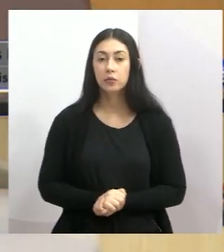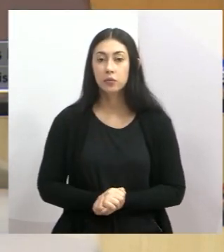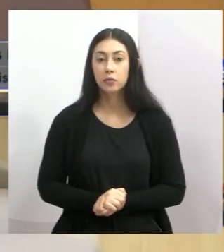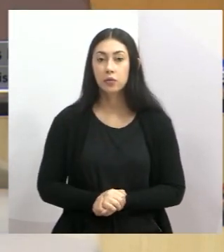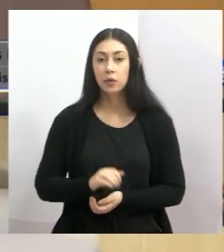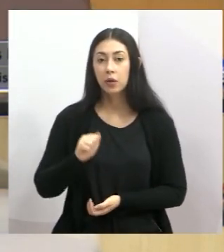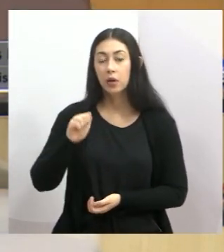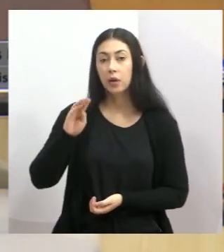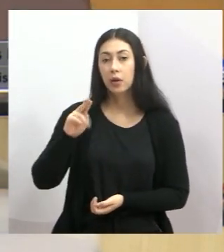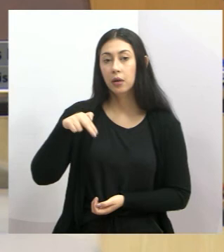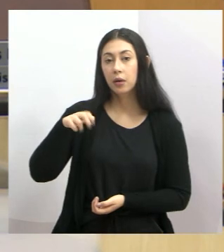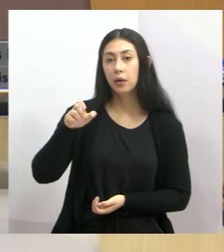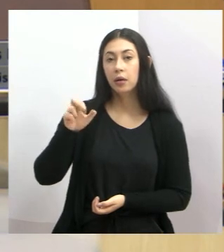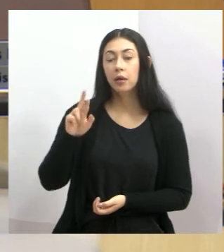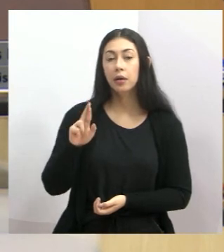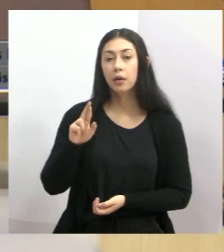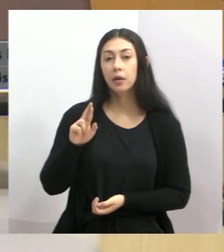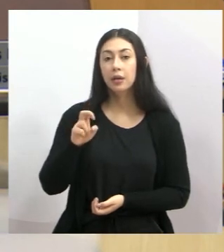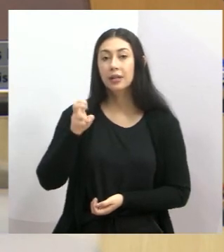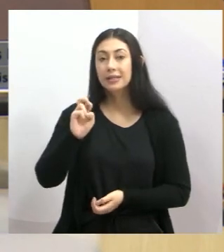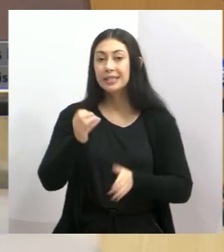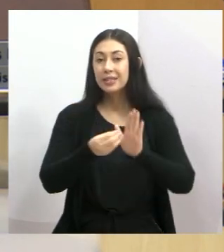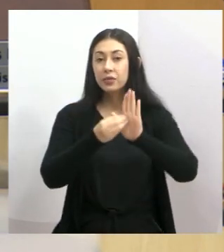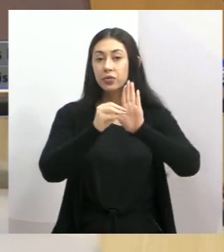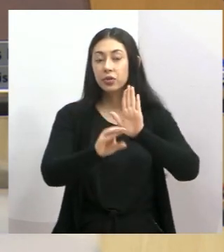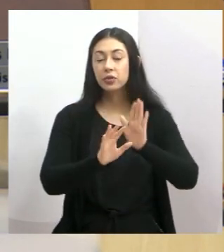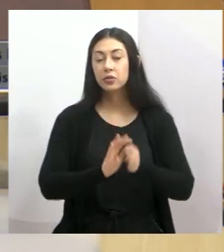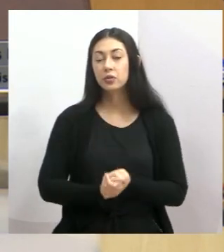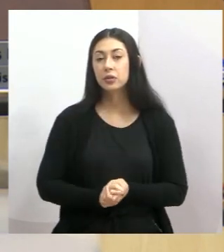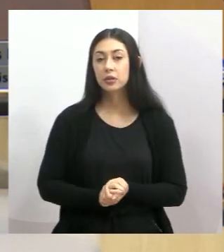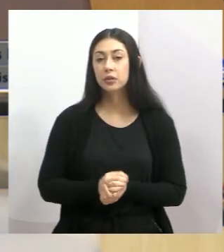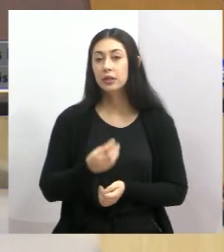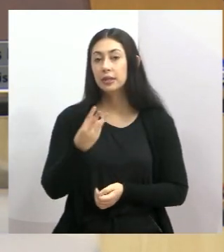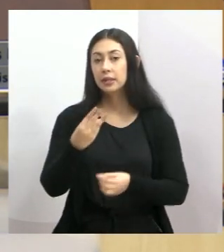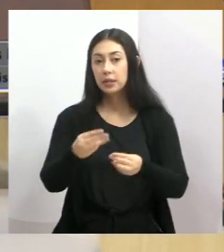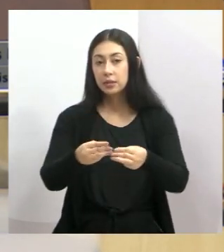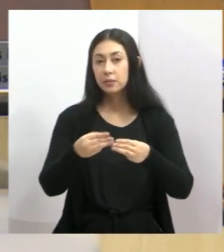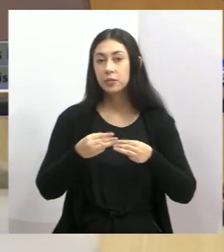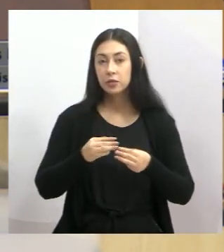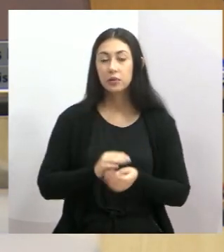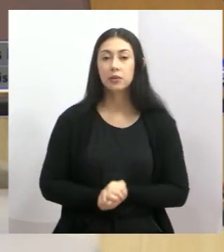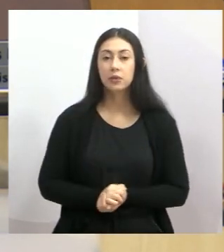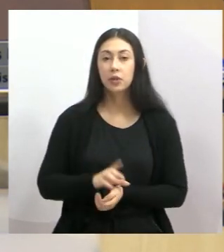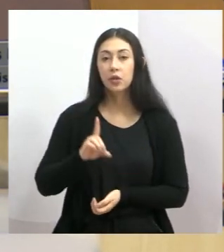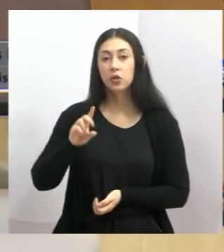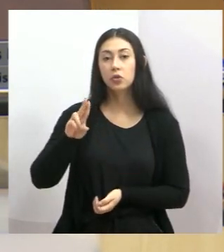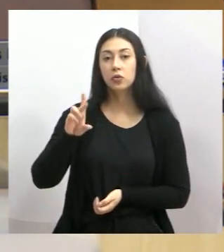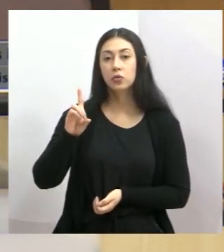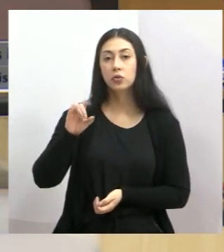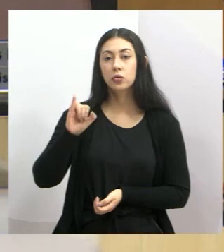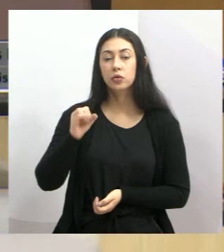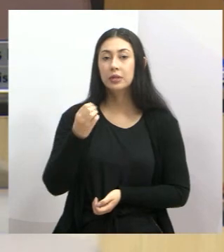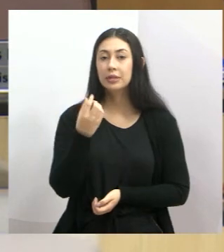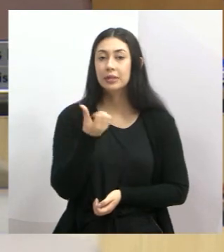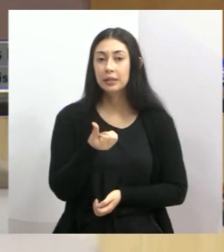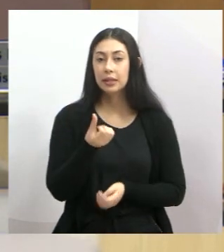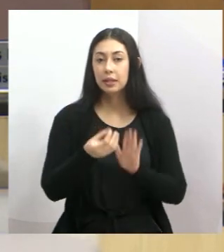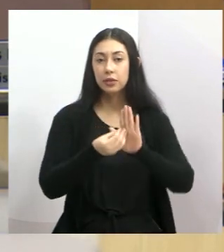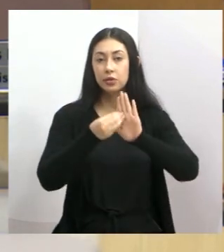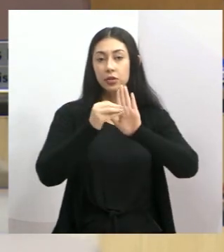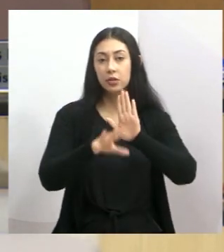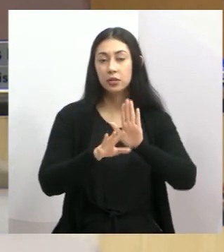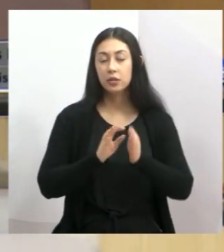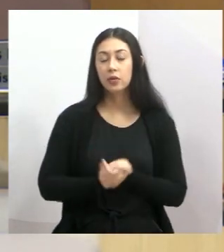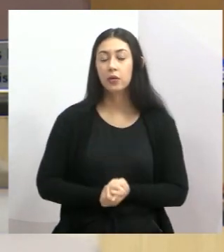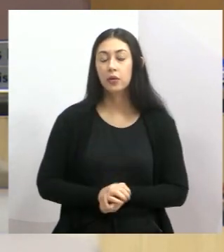Abner Madureira cinco indicações três emoções dude seis indicação